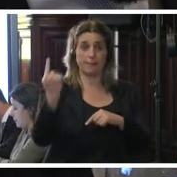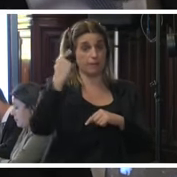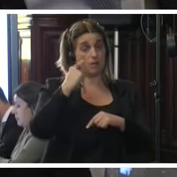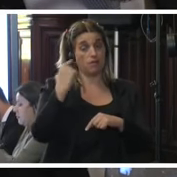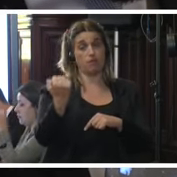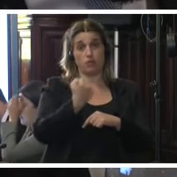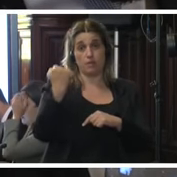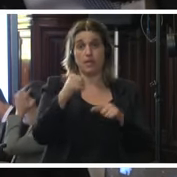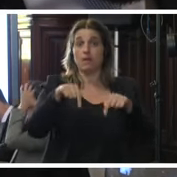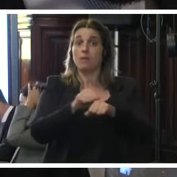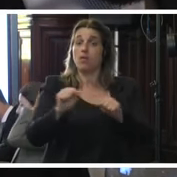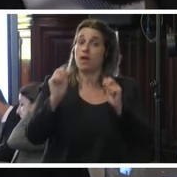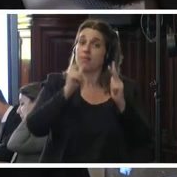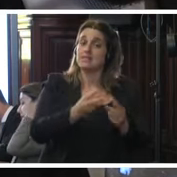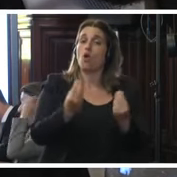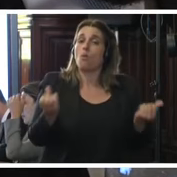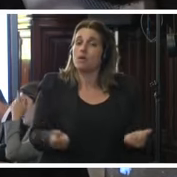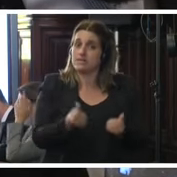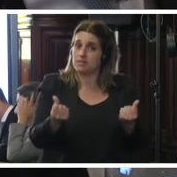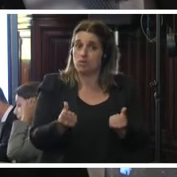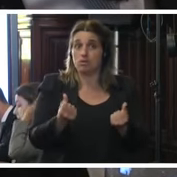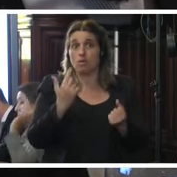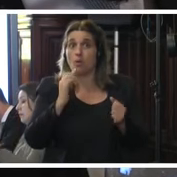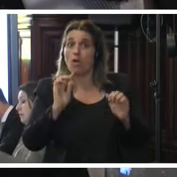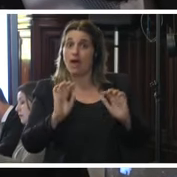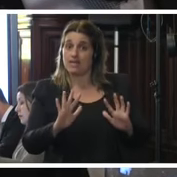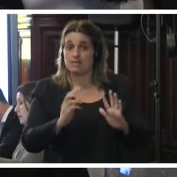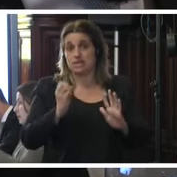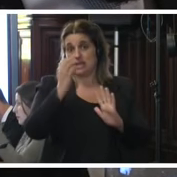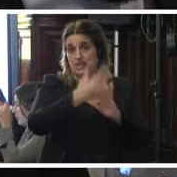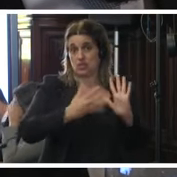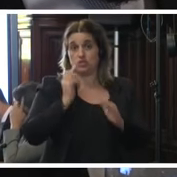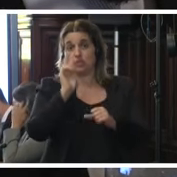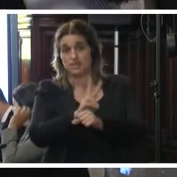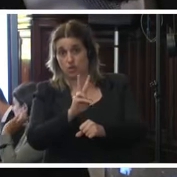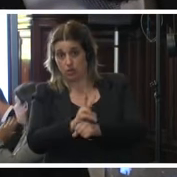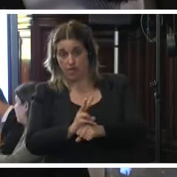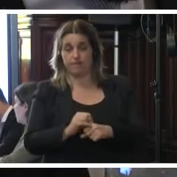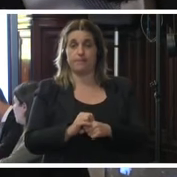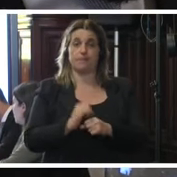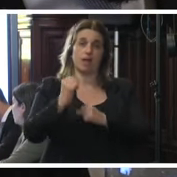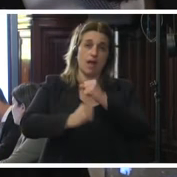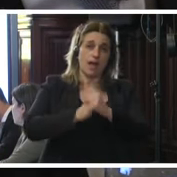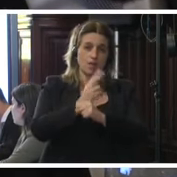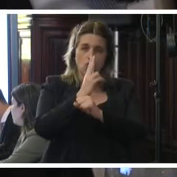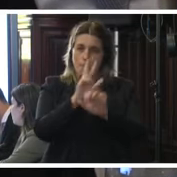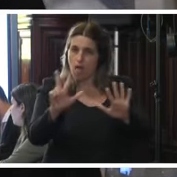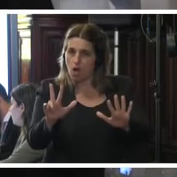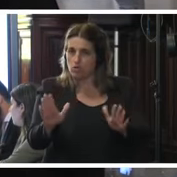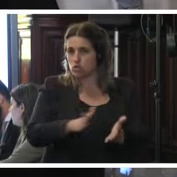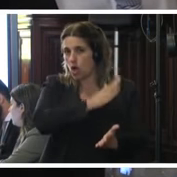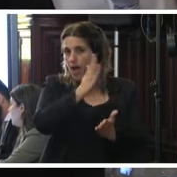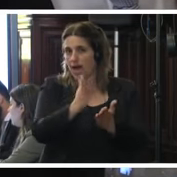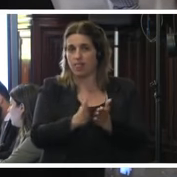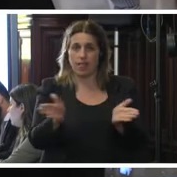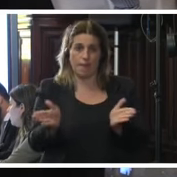tratamento nacional dado ao tema da segurança é que, durante o período de 2008 a 2013, o Brasil desenvolveu o Programa Nacional